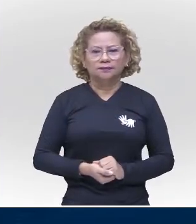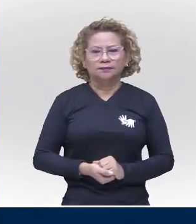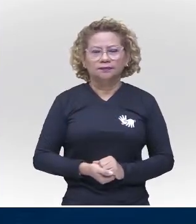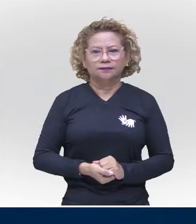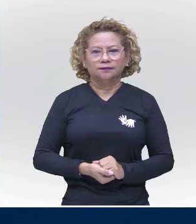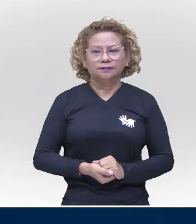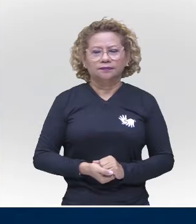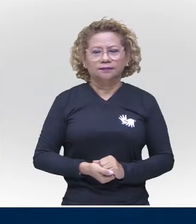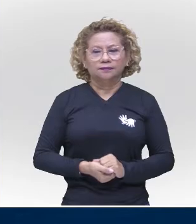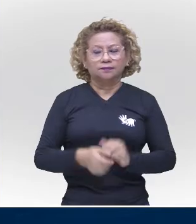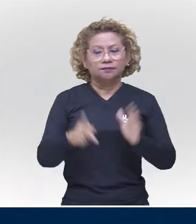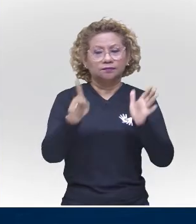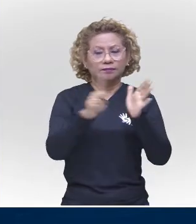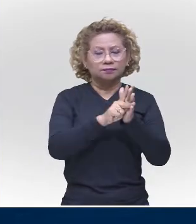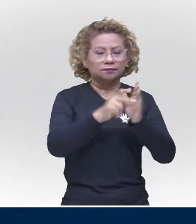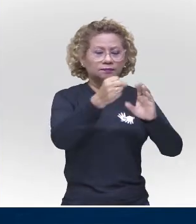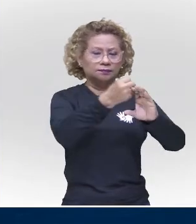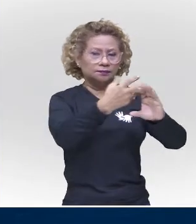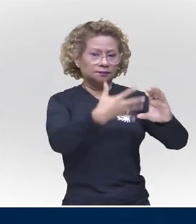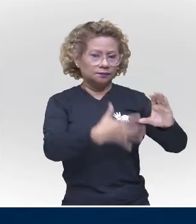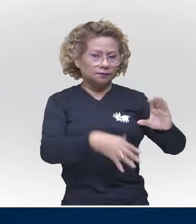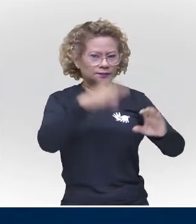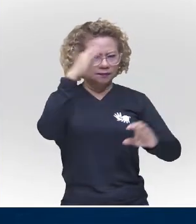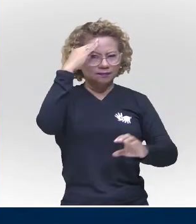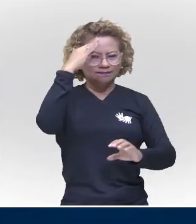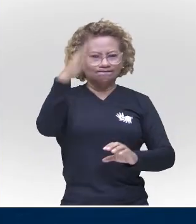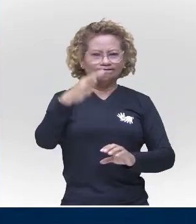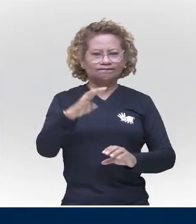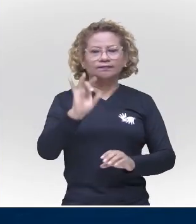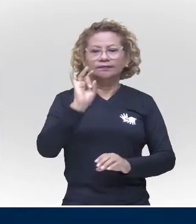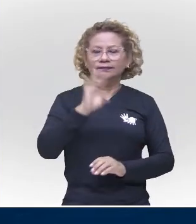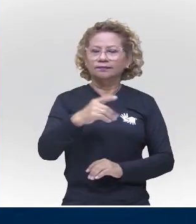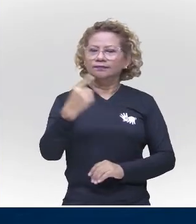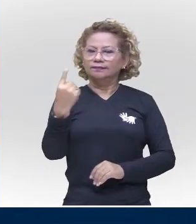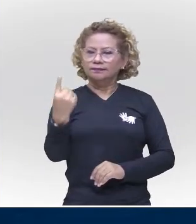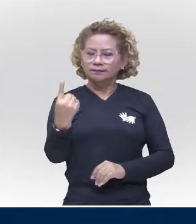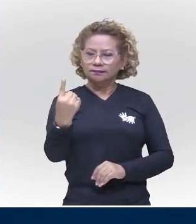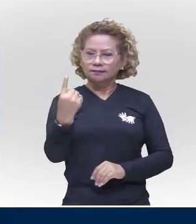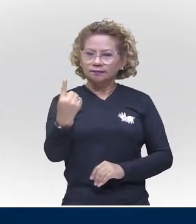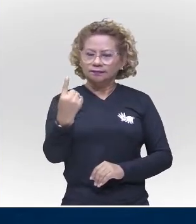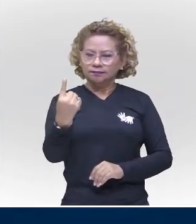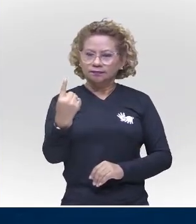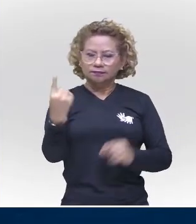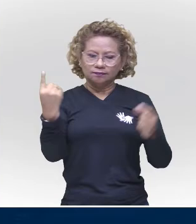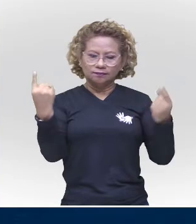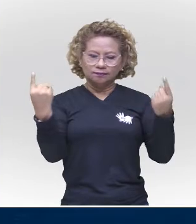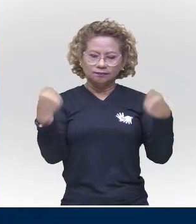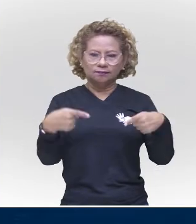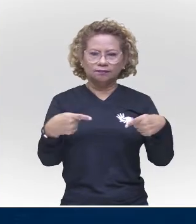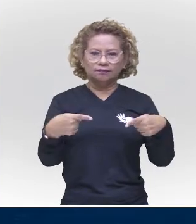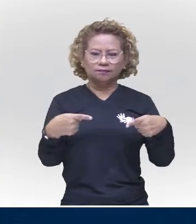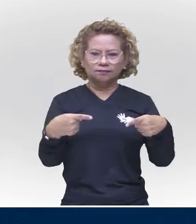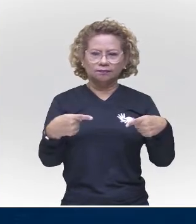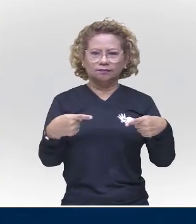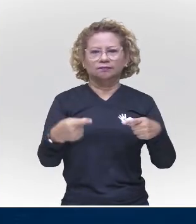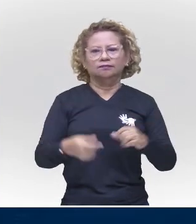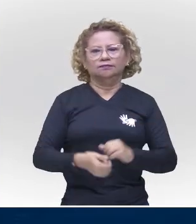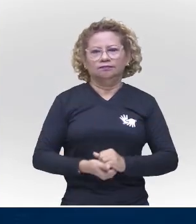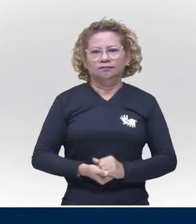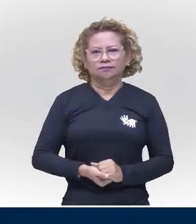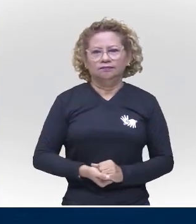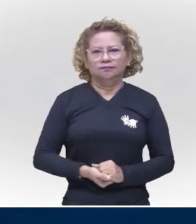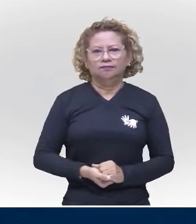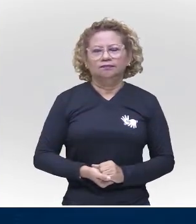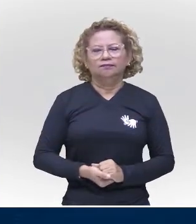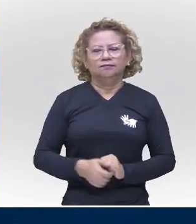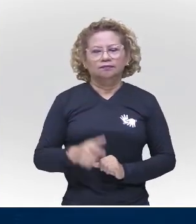sua característica principal é que só um atleta compete em oposição ao outro. E